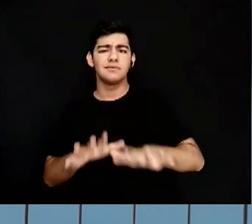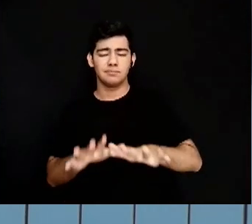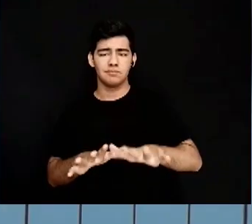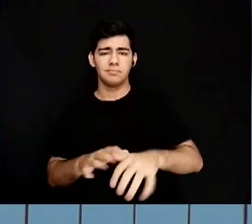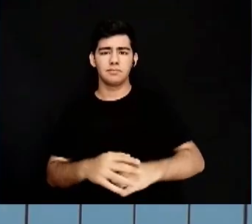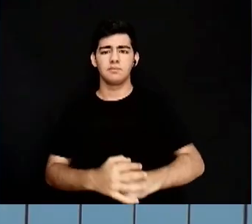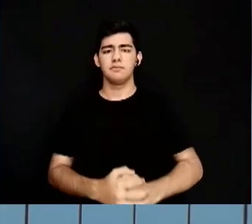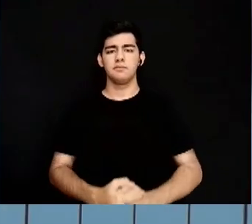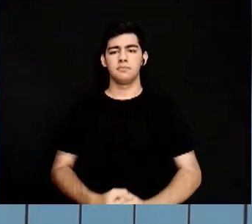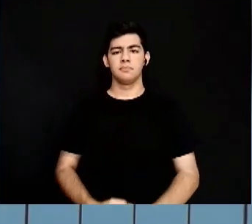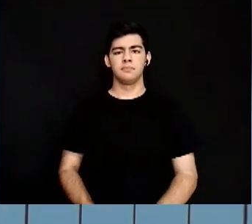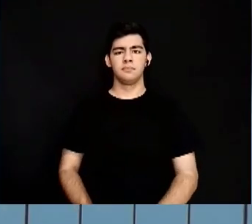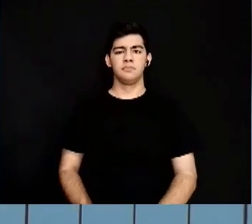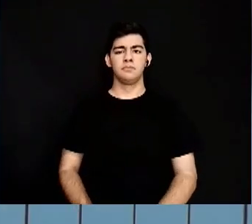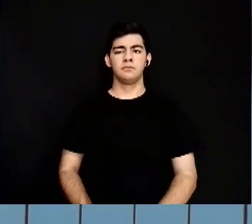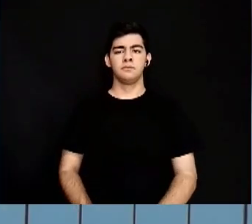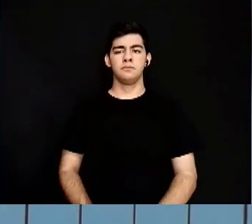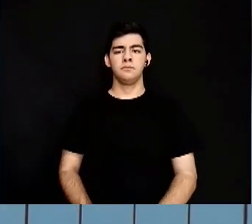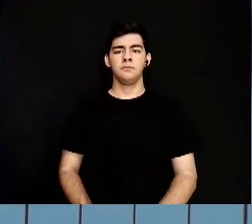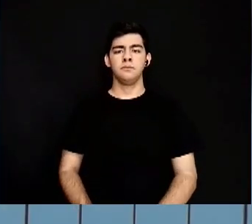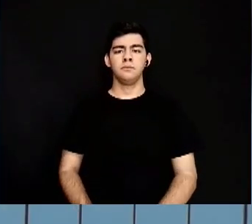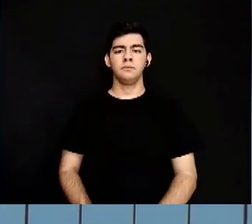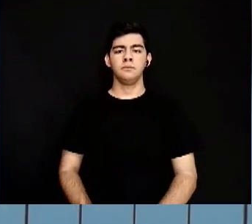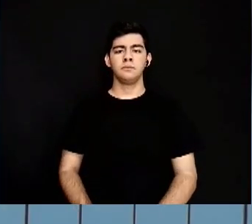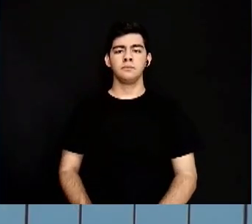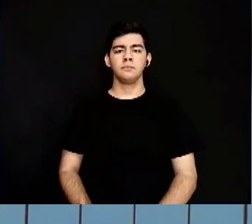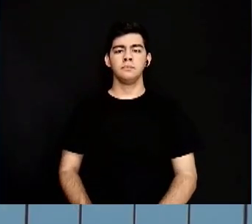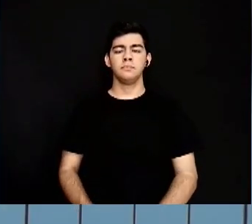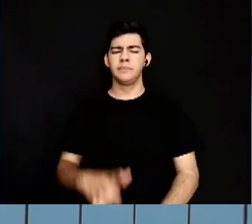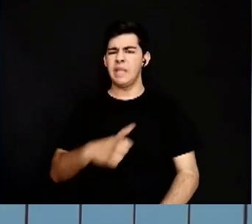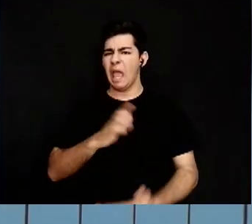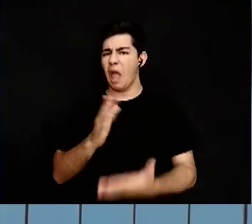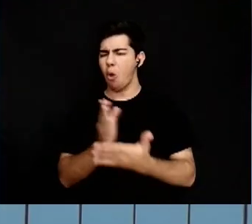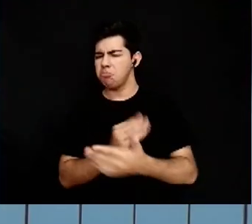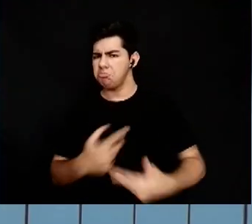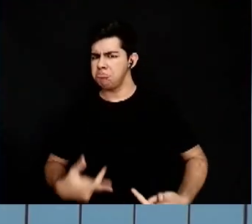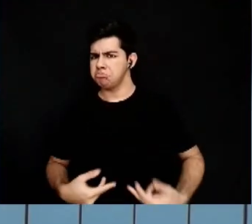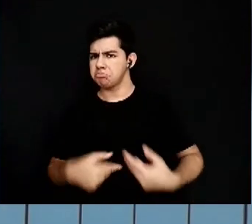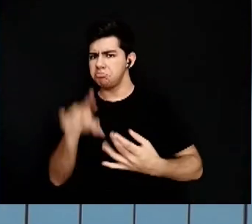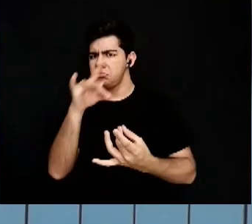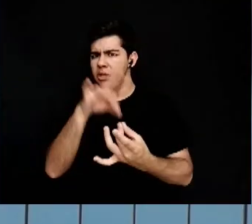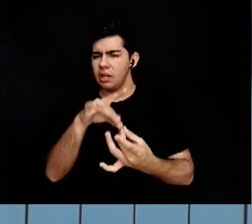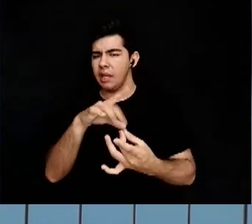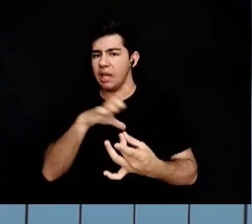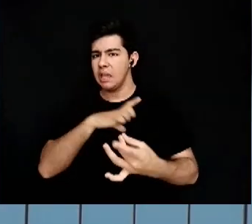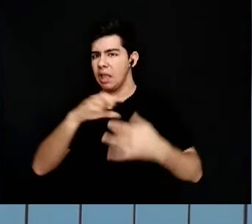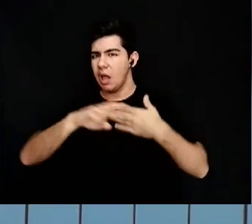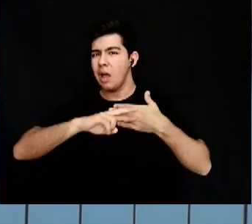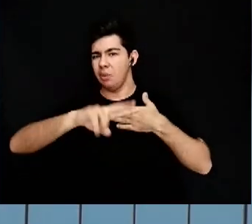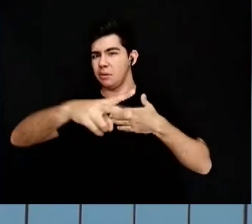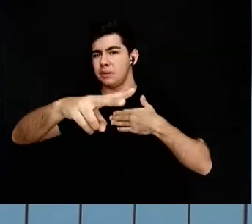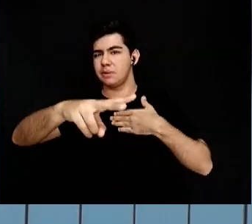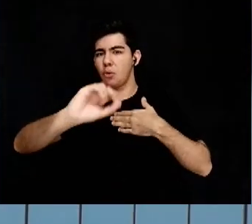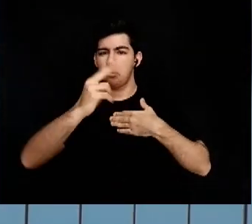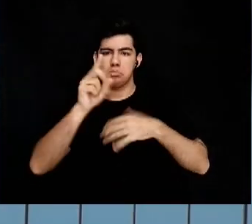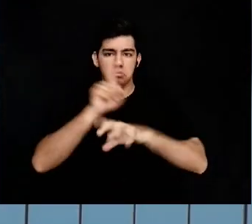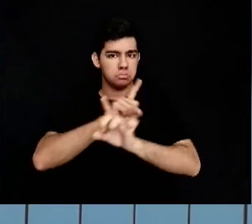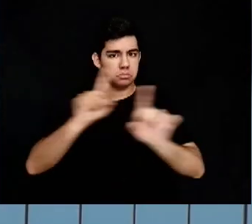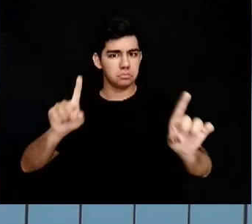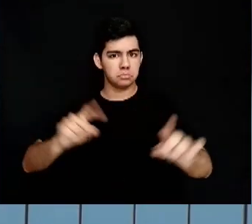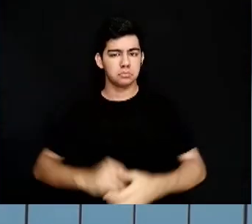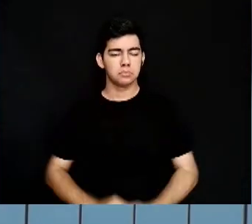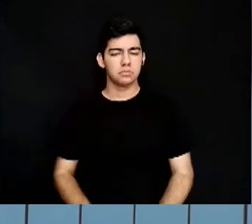acomete mais depois de certas cirurgias. Tem algumas específicas que acaba tendo essa maior